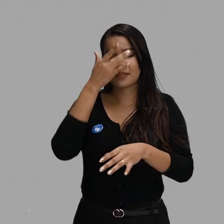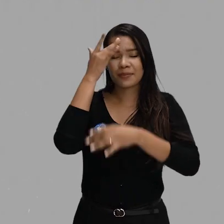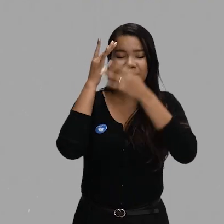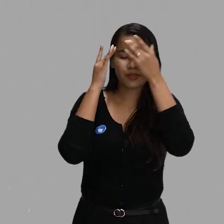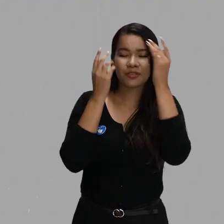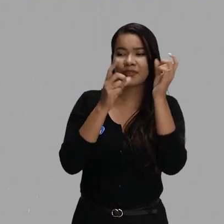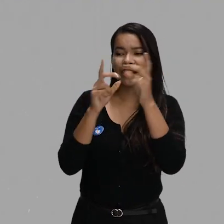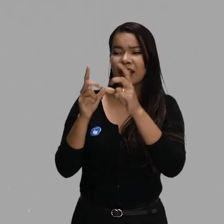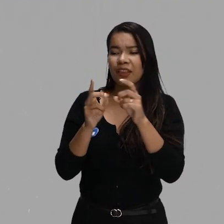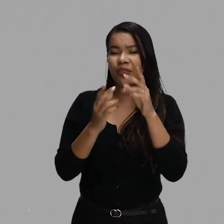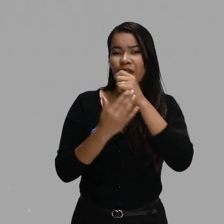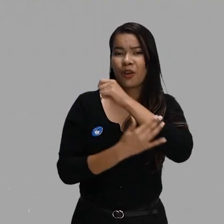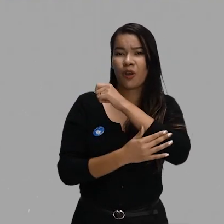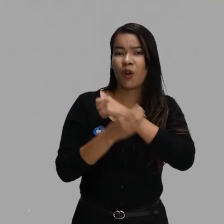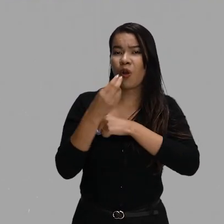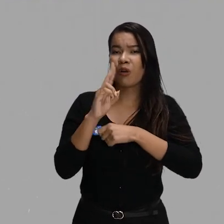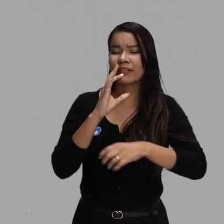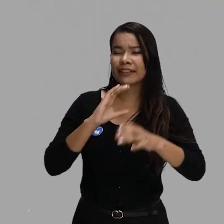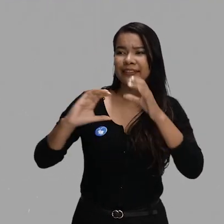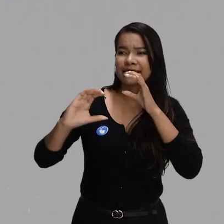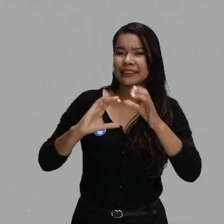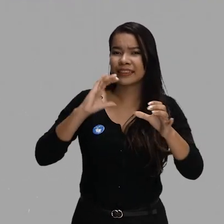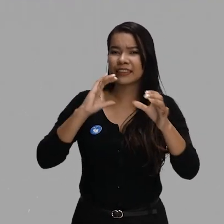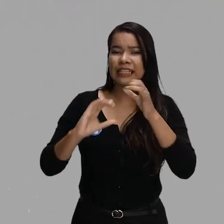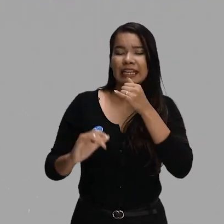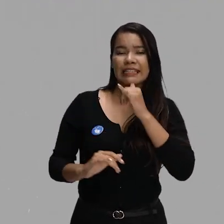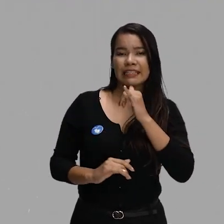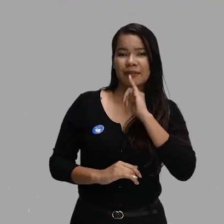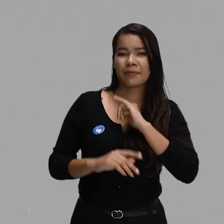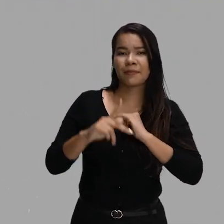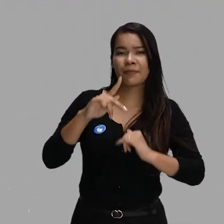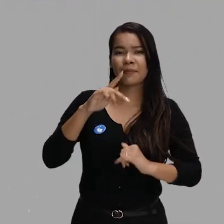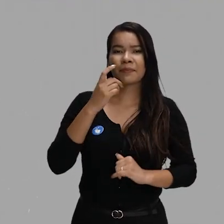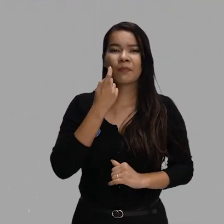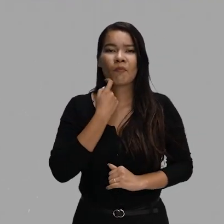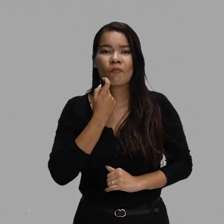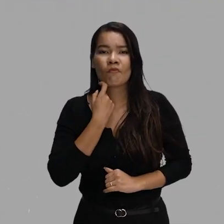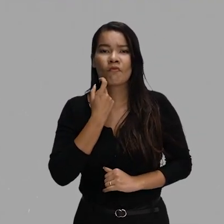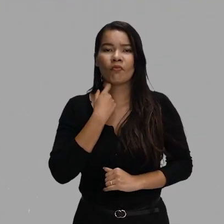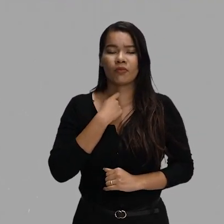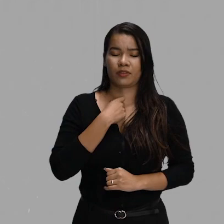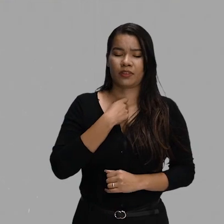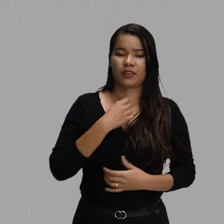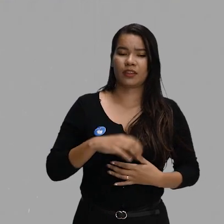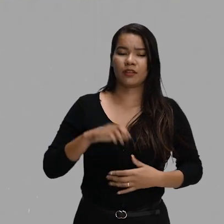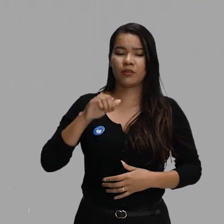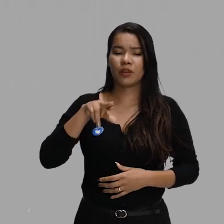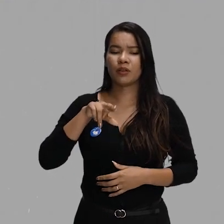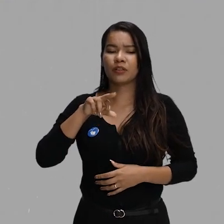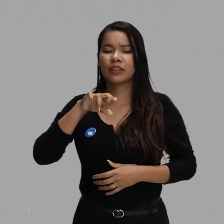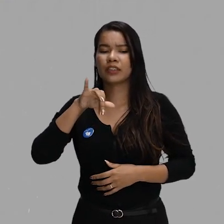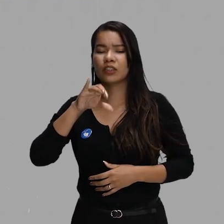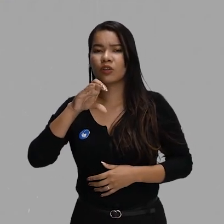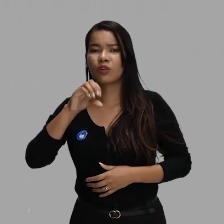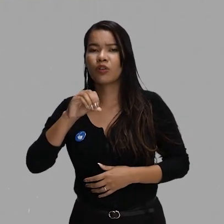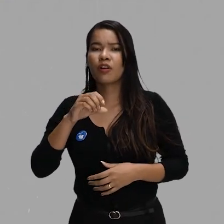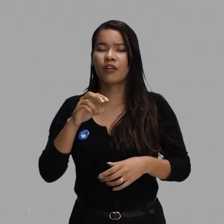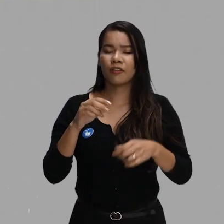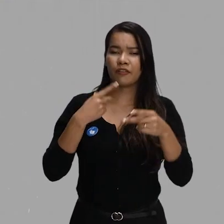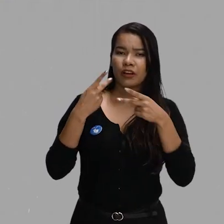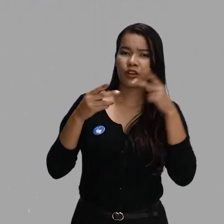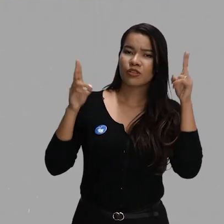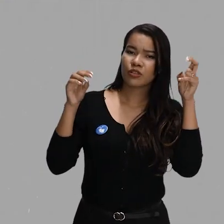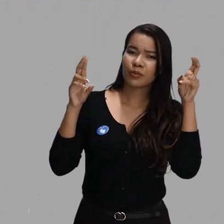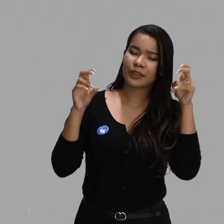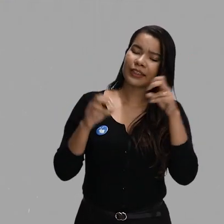rua, cantando o nome do produto, peixe. E o eu lírico fala do derre-sol, que é um doce, também chamado